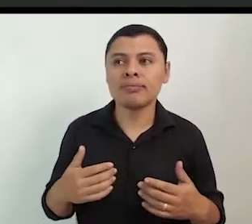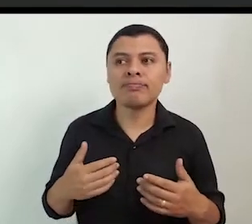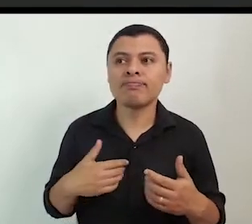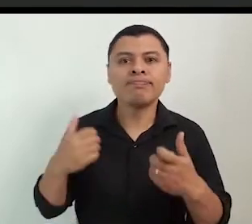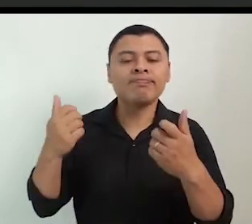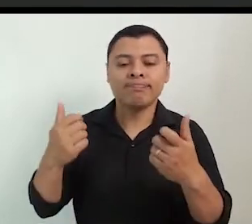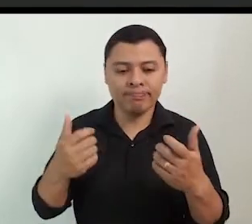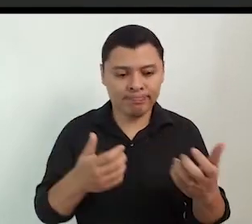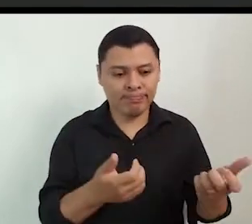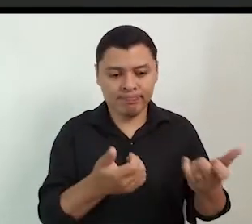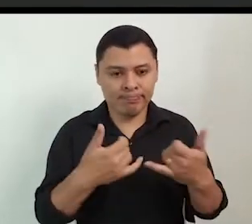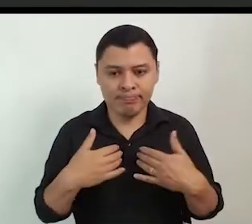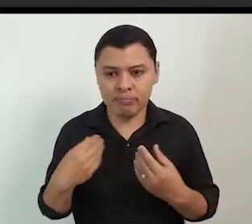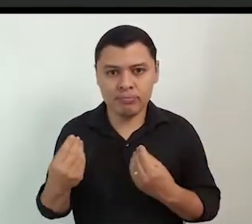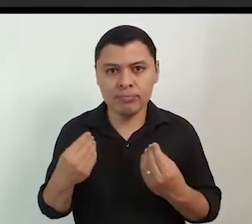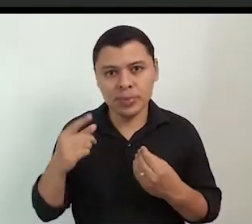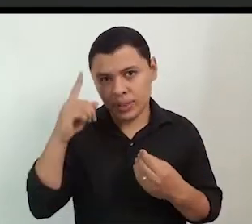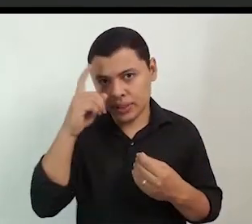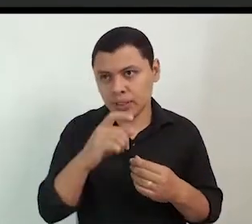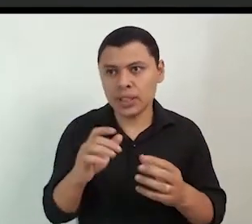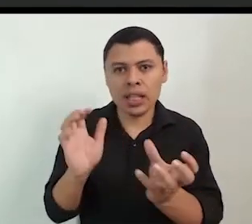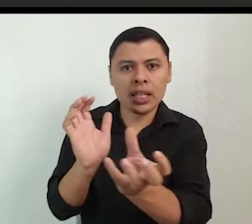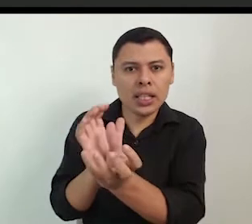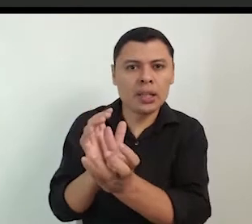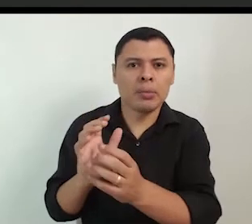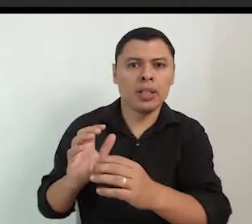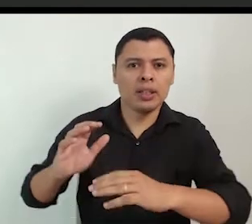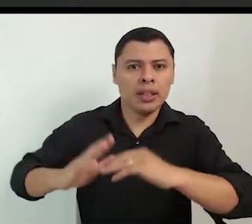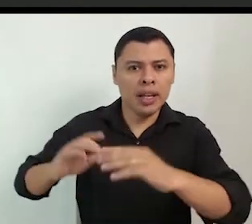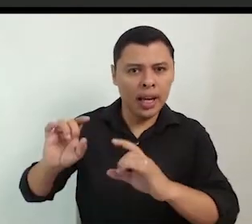por mim, né, para a equipe técnica e tudo mais.